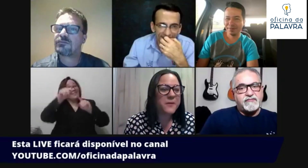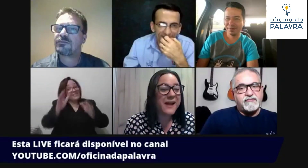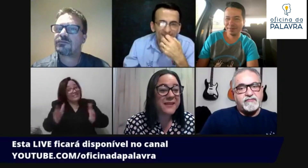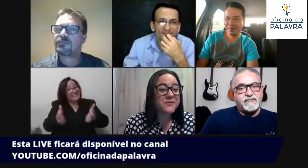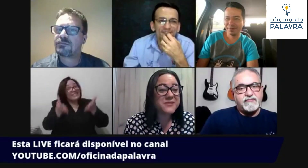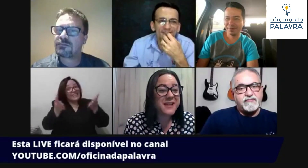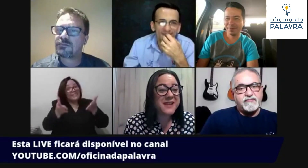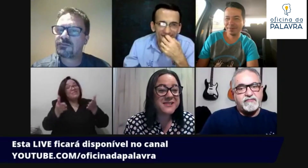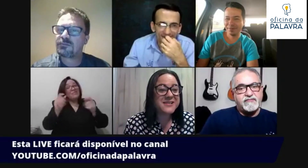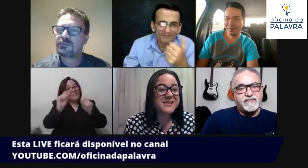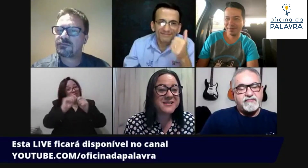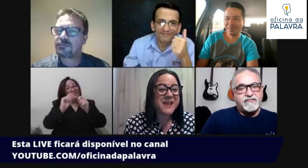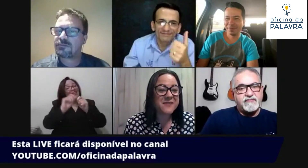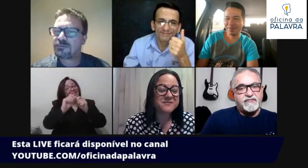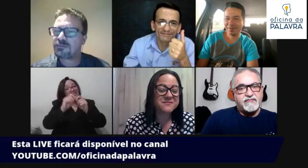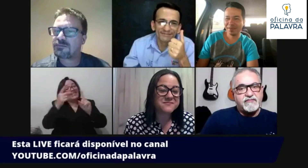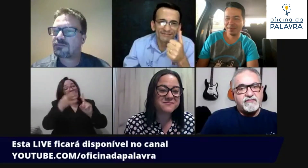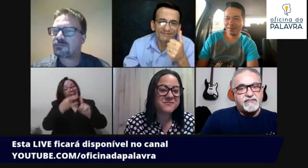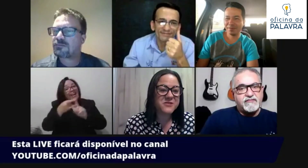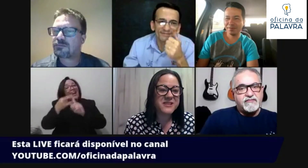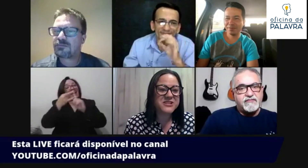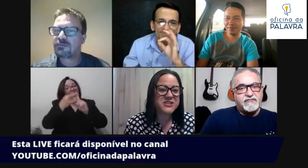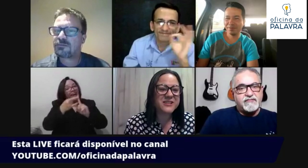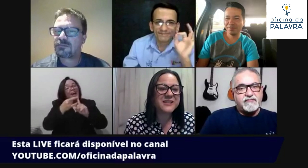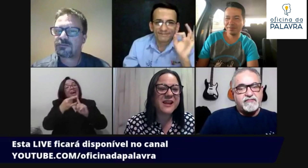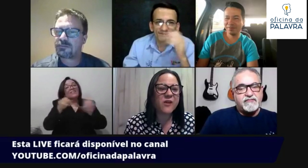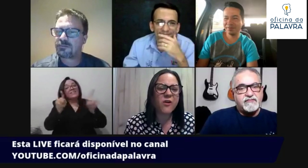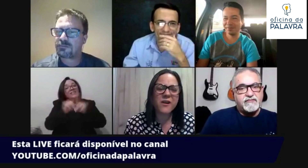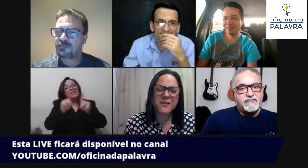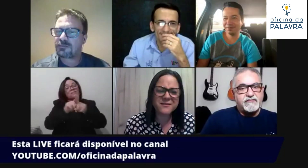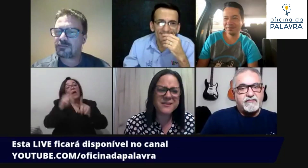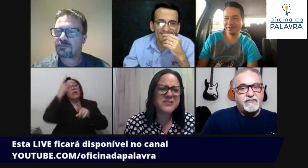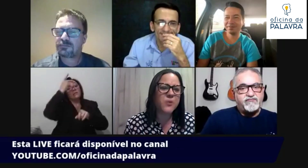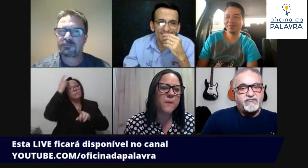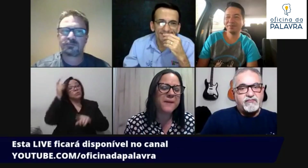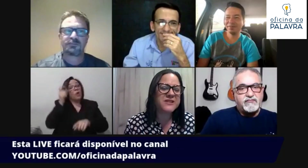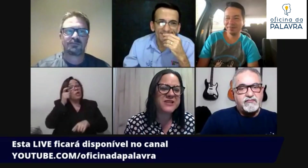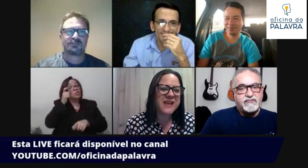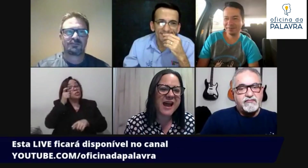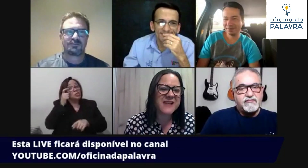e obrigada a vocês que estavam nos assistindo até agora, não